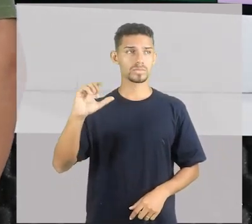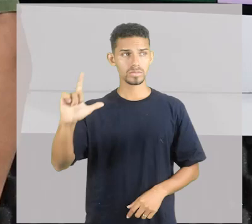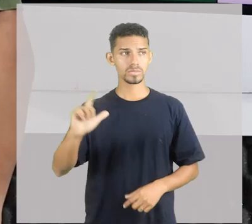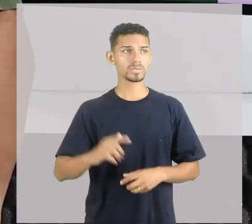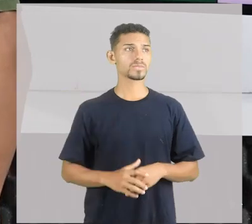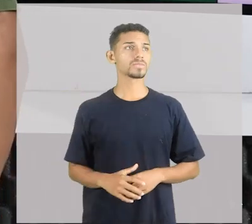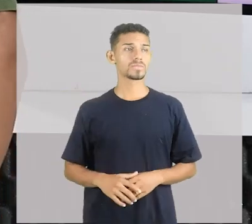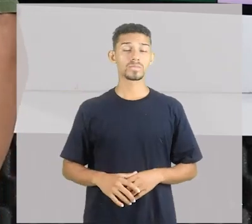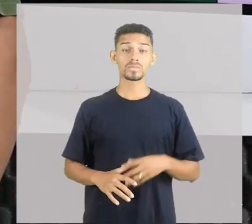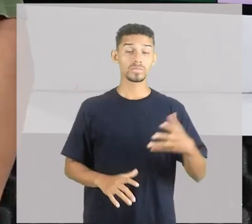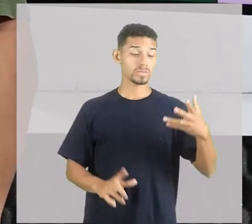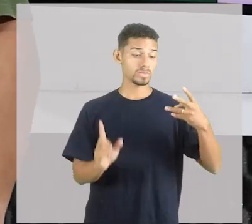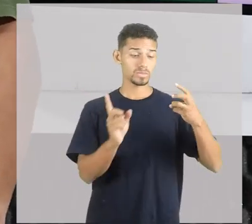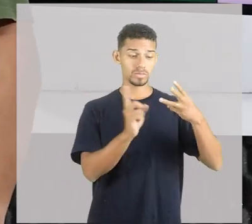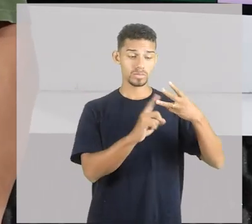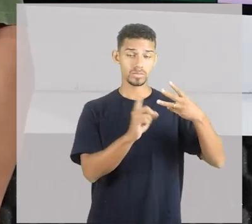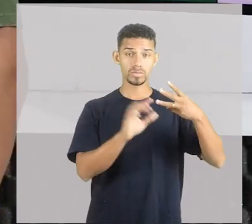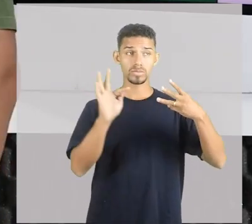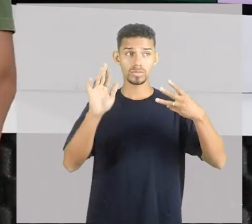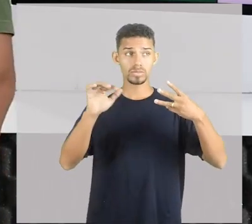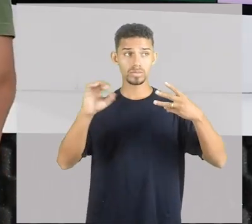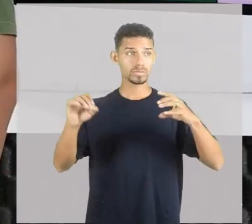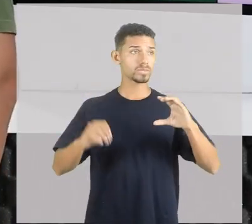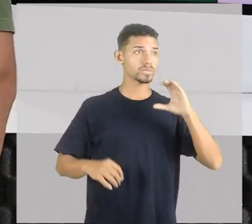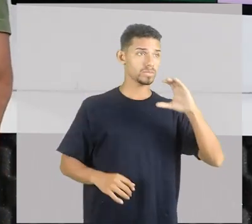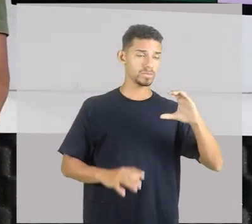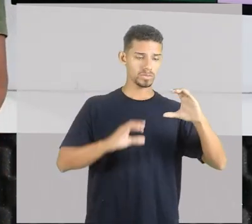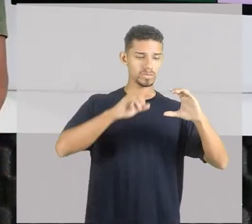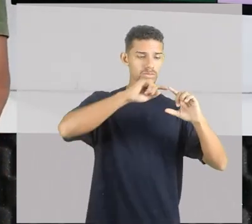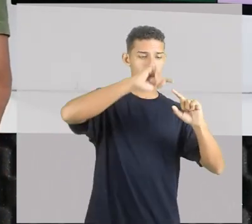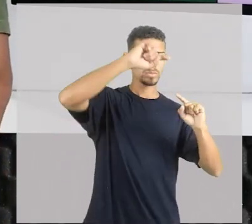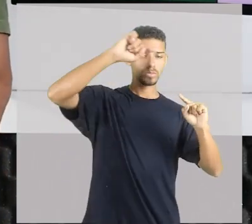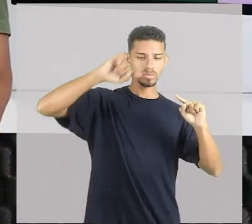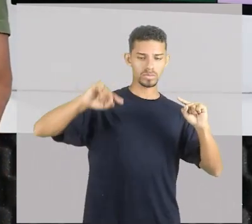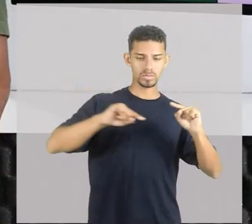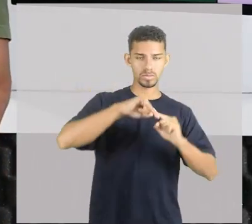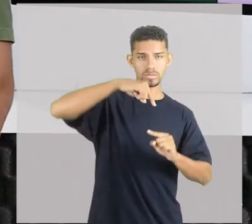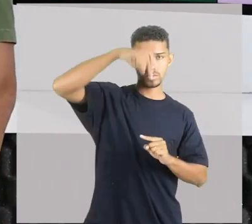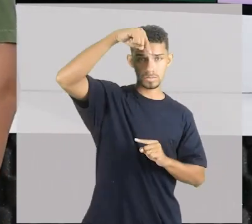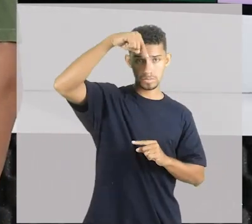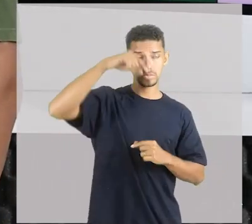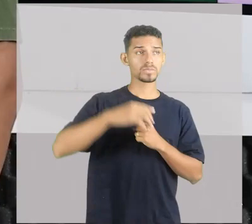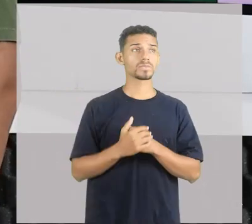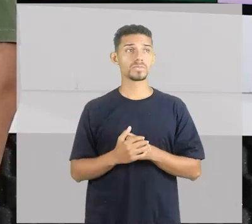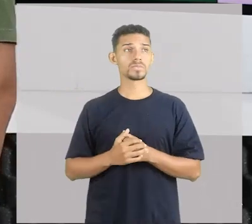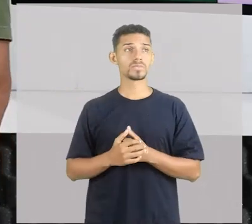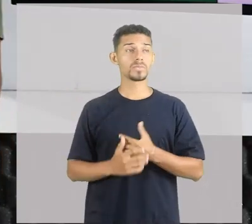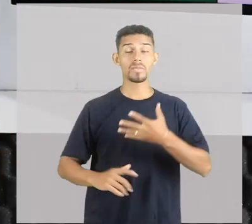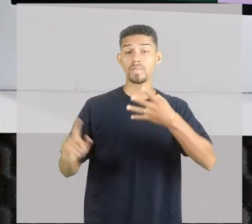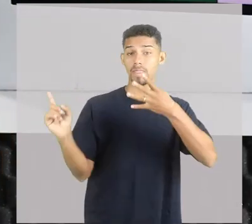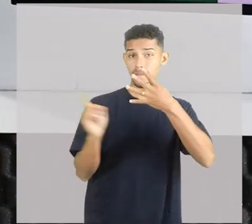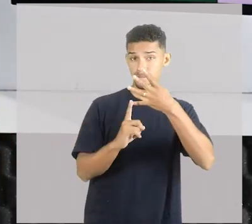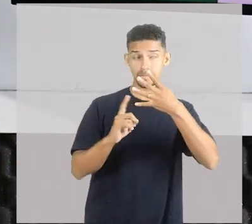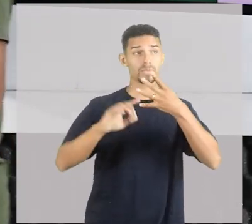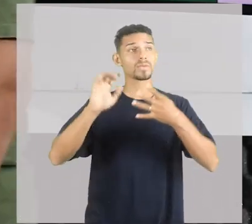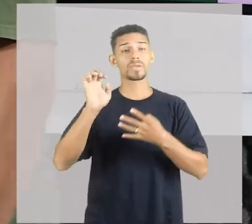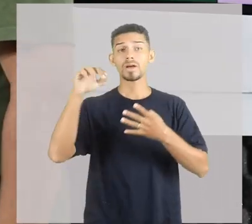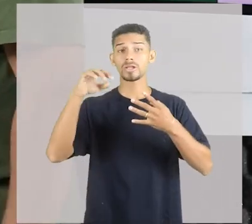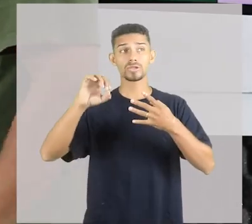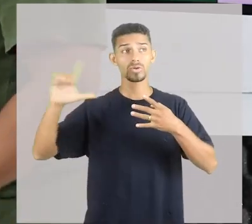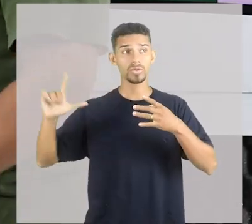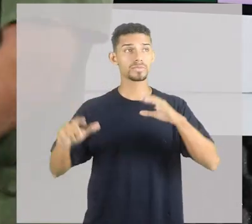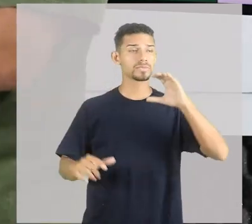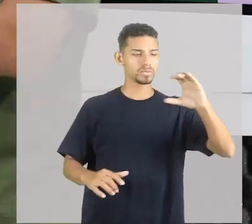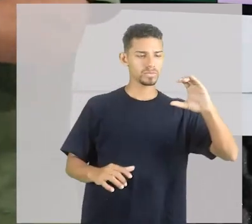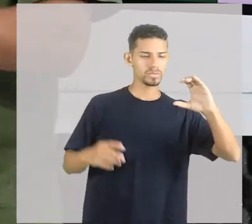Fenol, hidroxila ligada a anel aromático. Enol, hidroxila ligado a carbono insaturado. E aí vem para cá, ó,